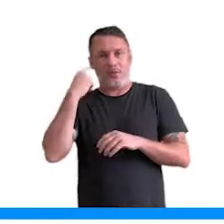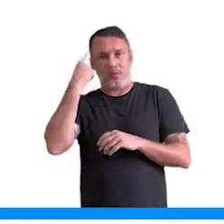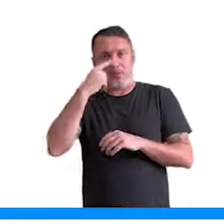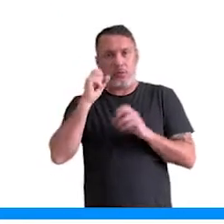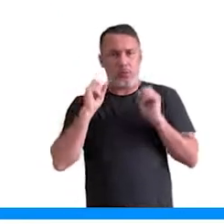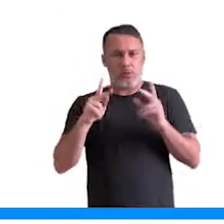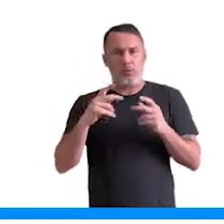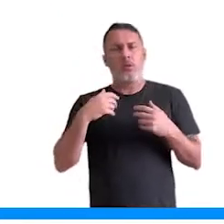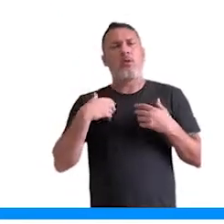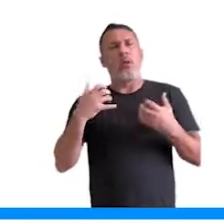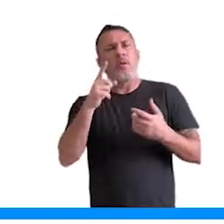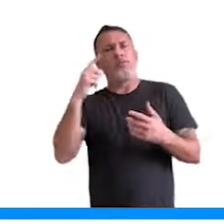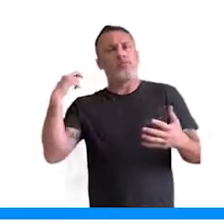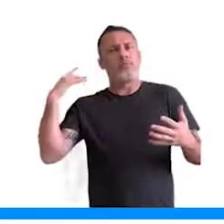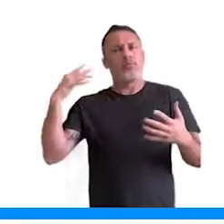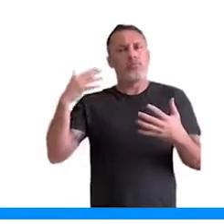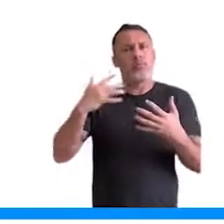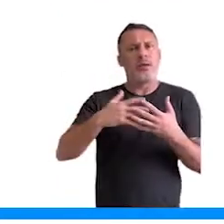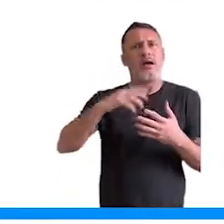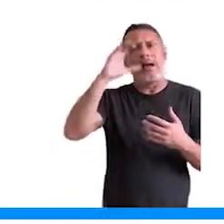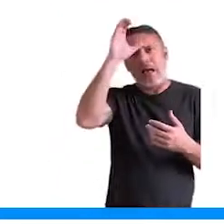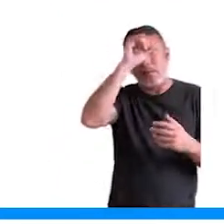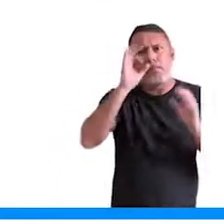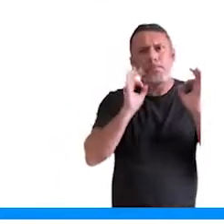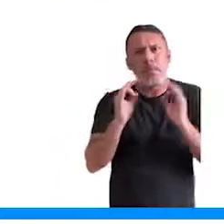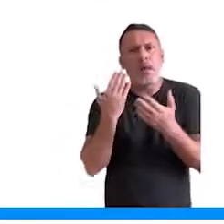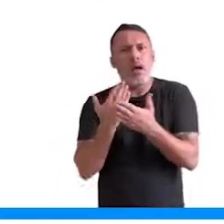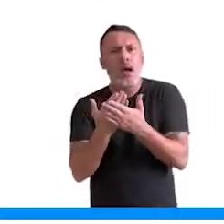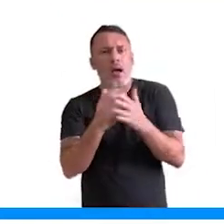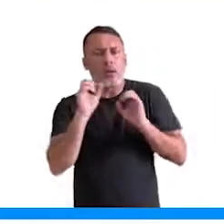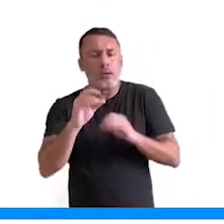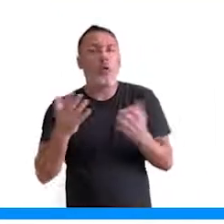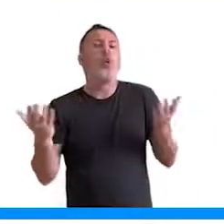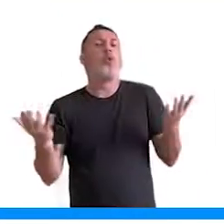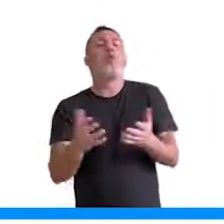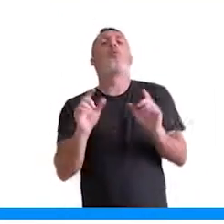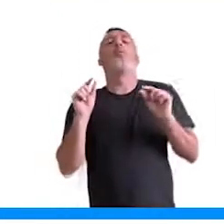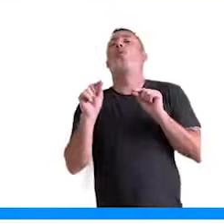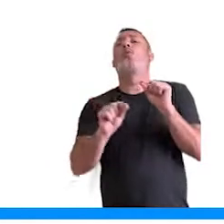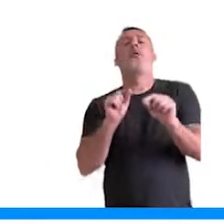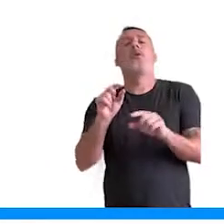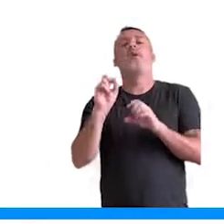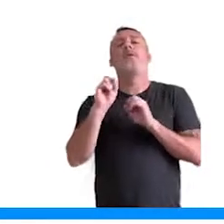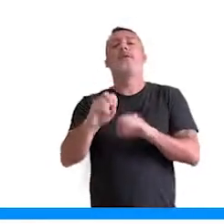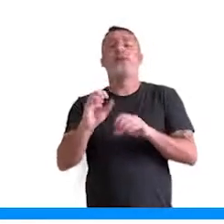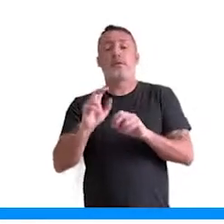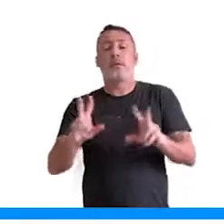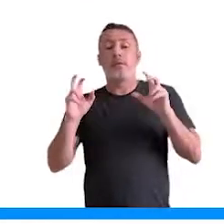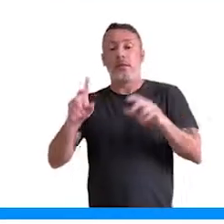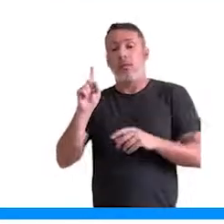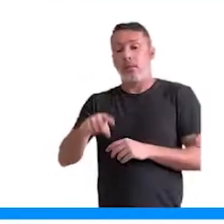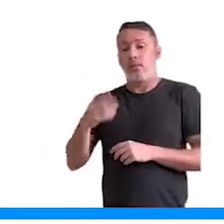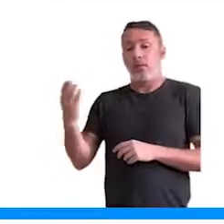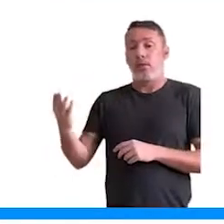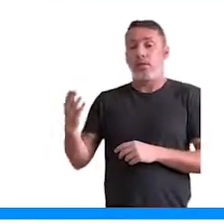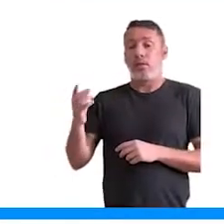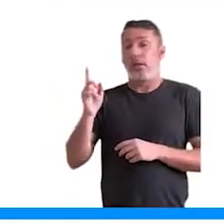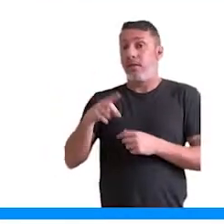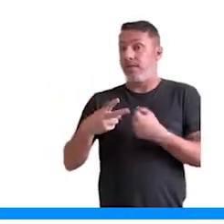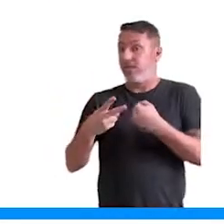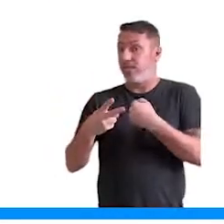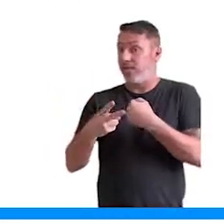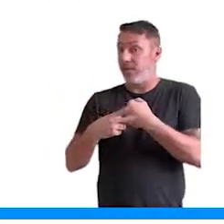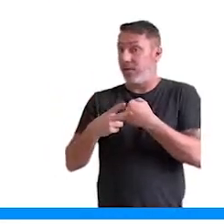aula, bien? Espero que vocês tenham aprendido bastante nas nossas aulinhas e hoje nós vamos aprender